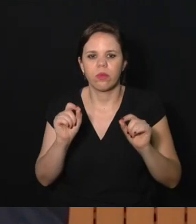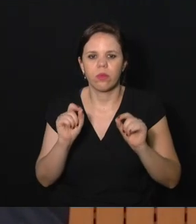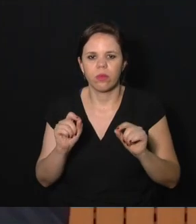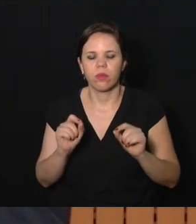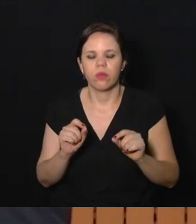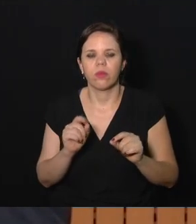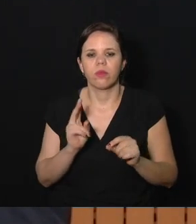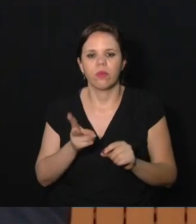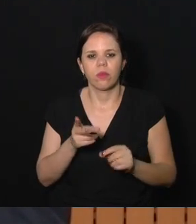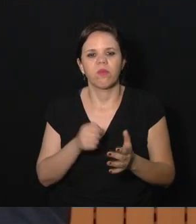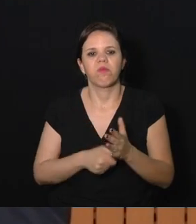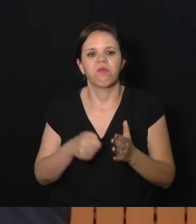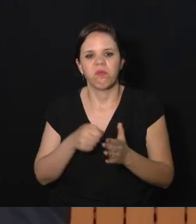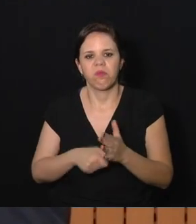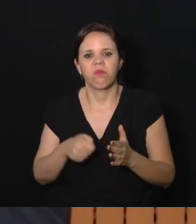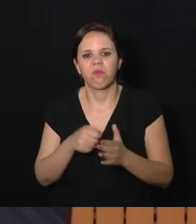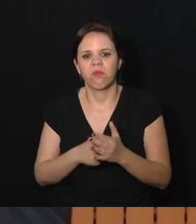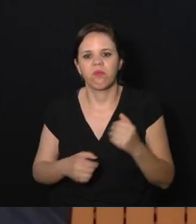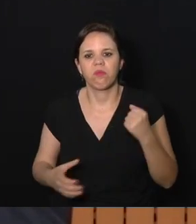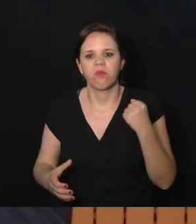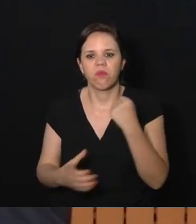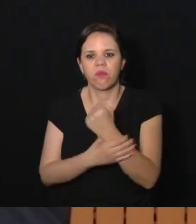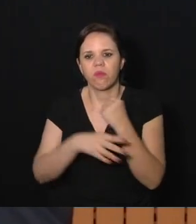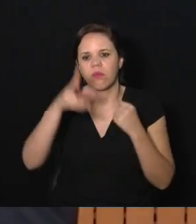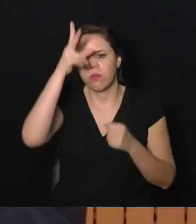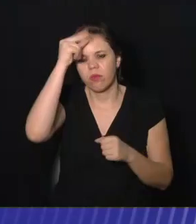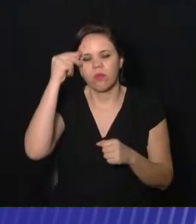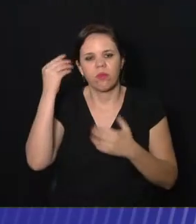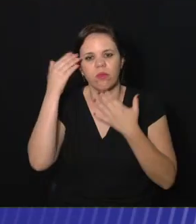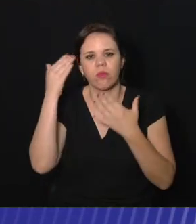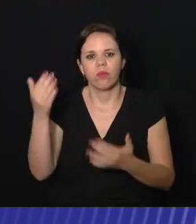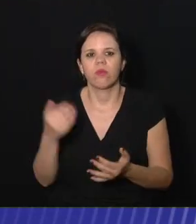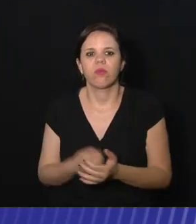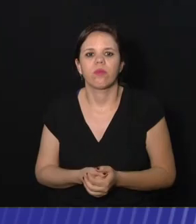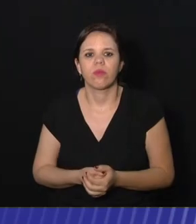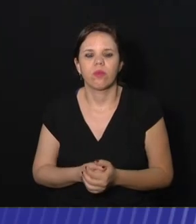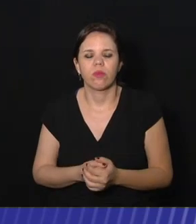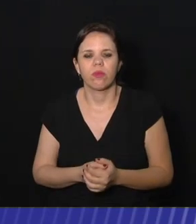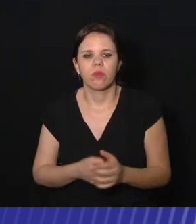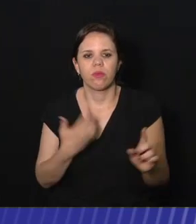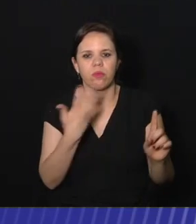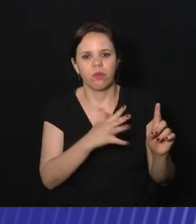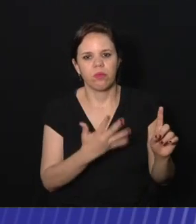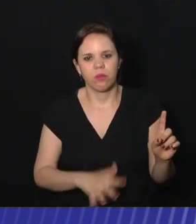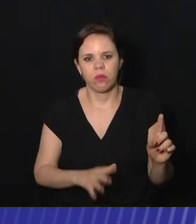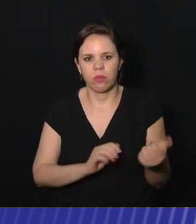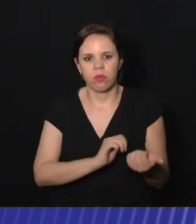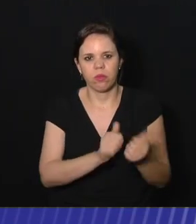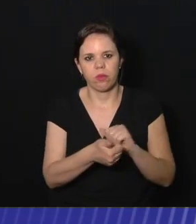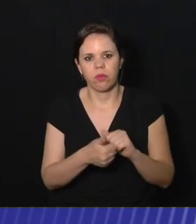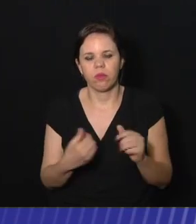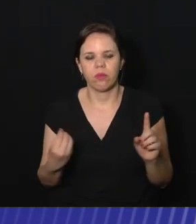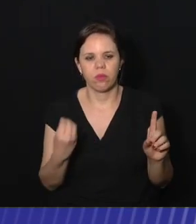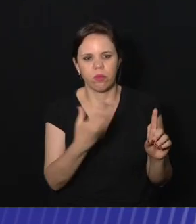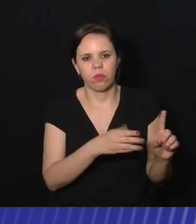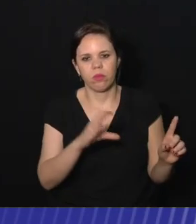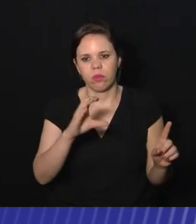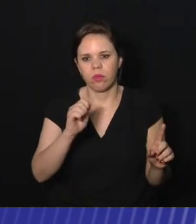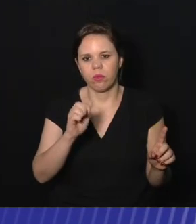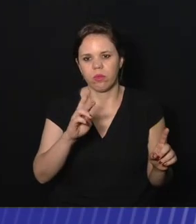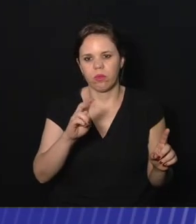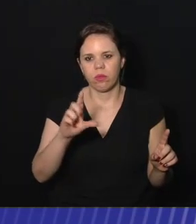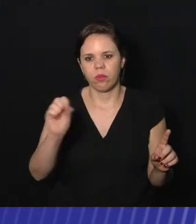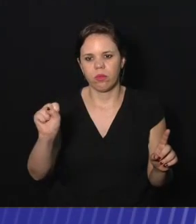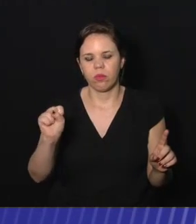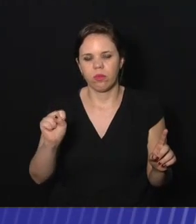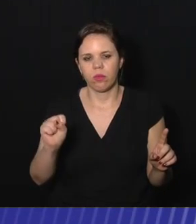dedica à segurança pública. Muito obrigado, viu, senhor? O diploma de mérito esportivo foi entregue para Carlos Barbosa